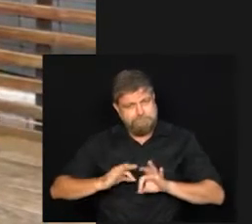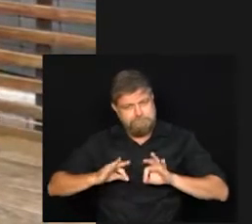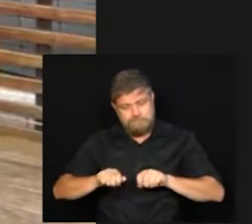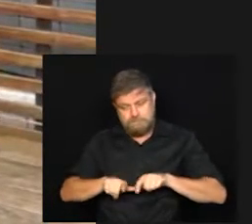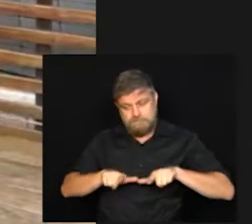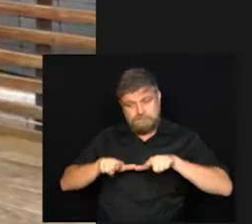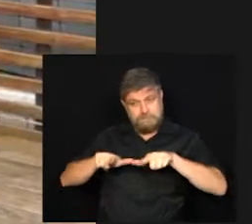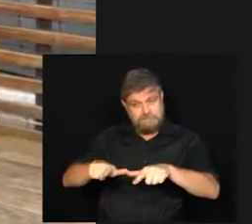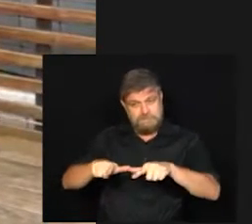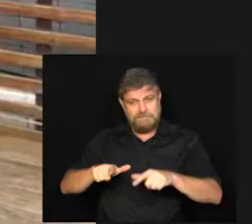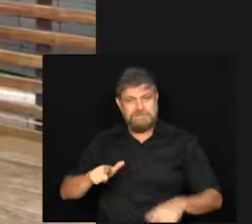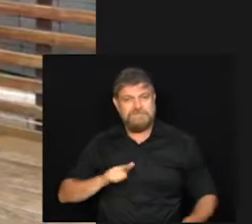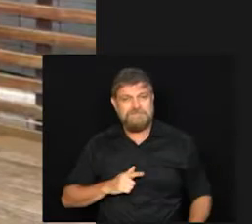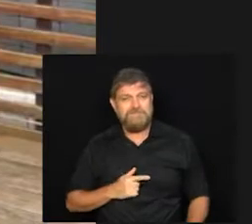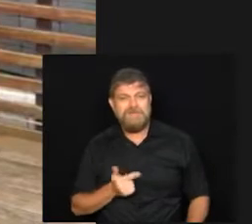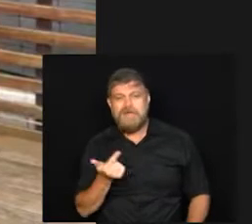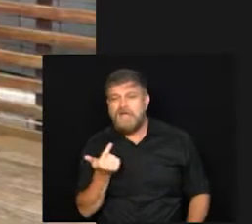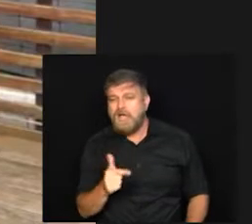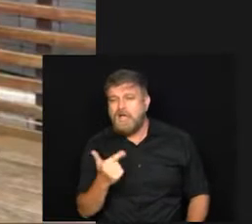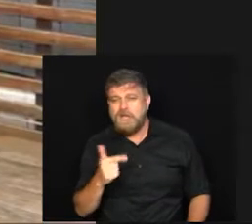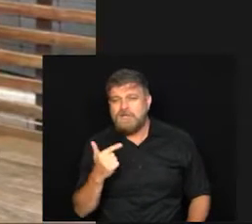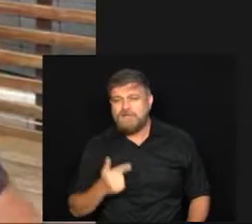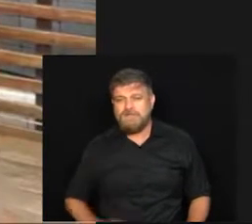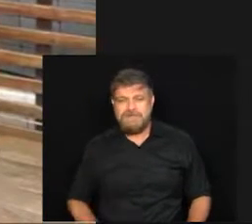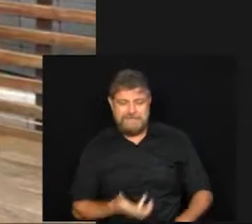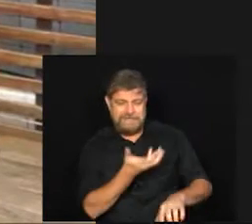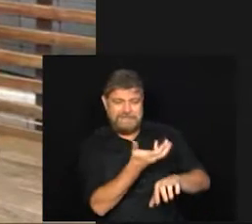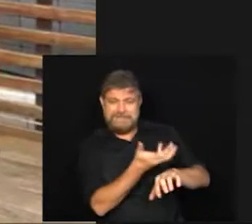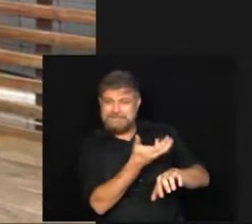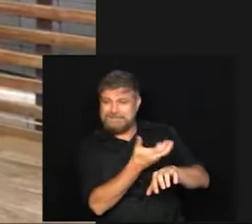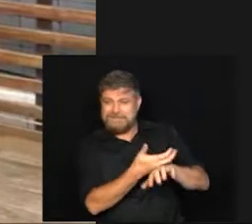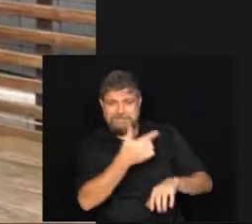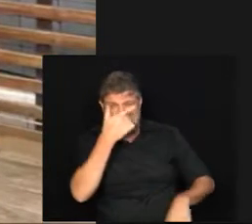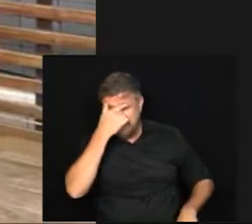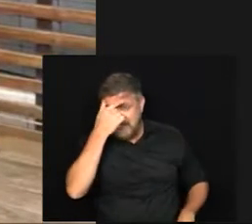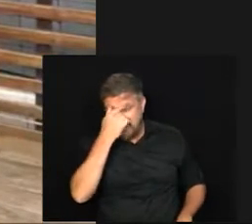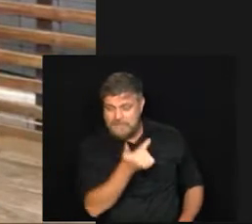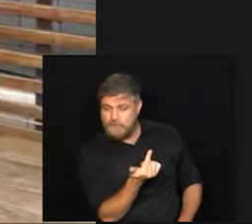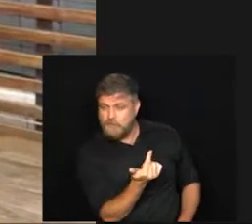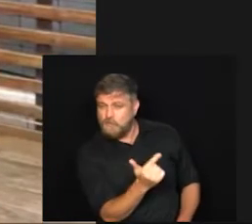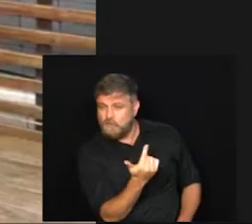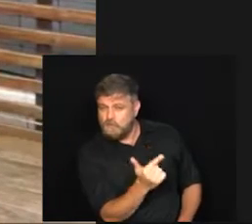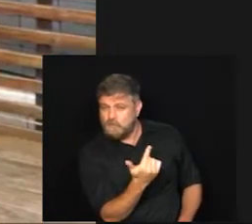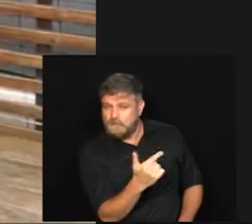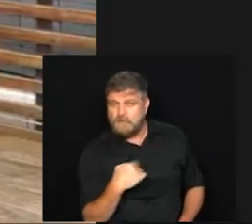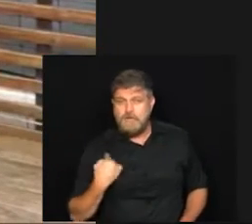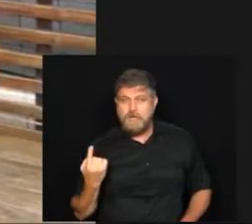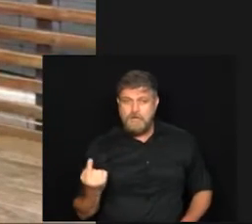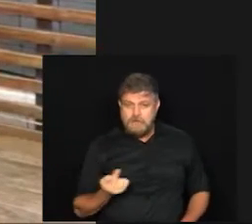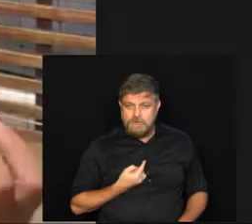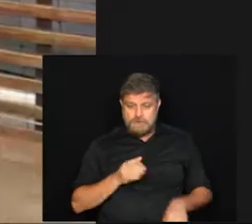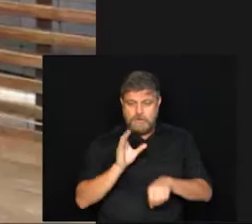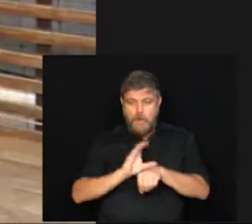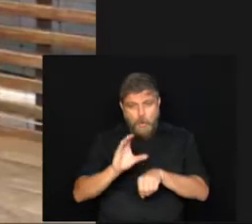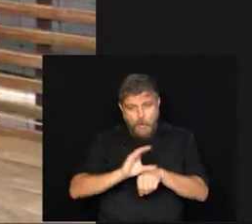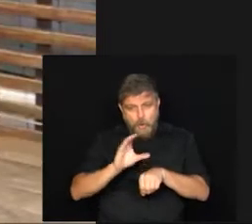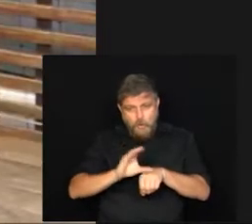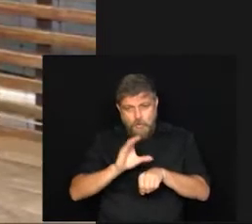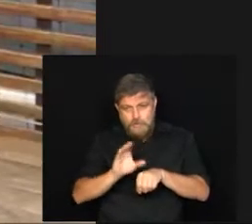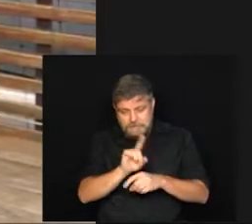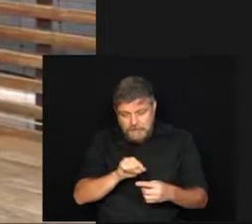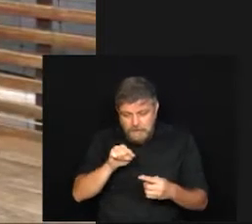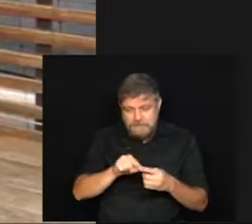não tem essa modalidade na grade universitária, porém estamos montando cursos para que as